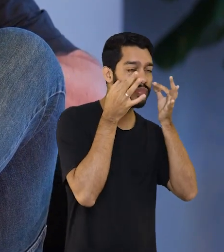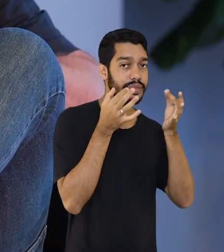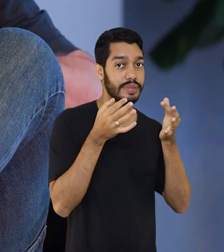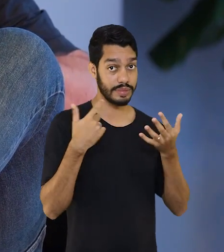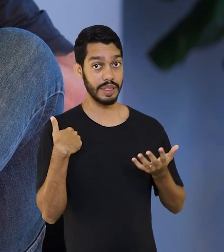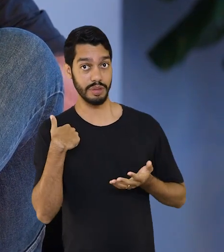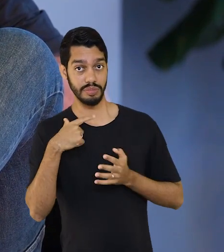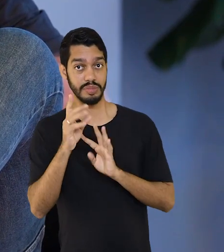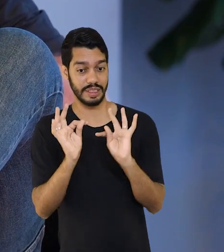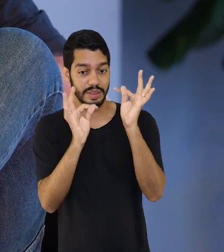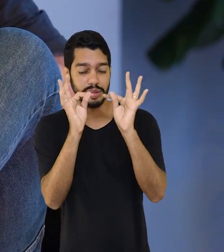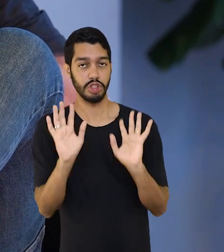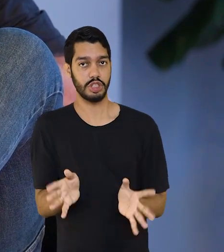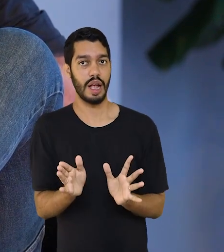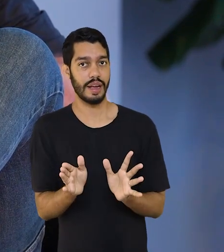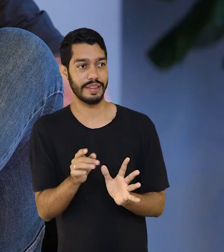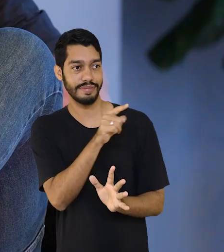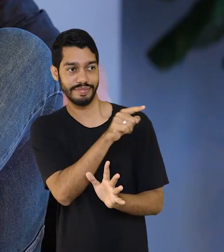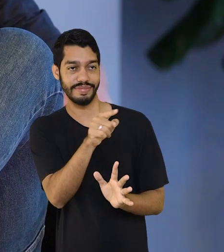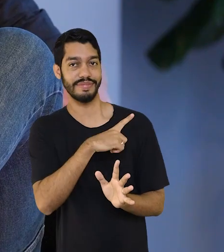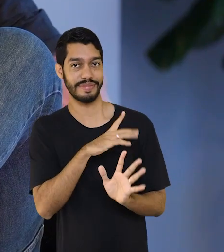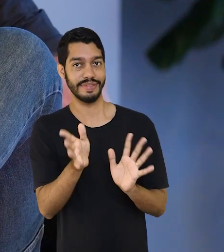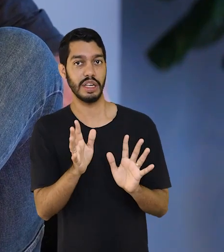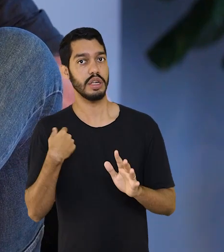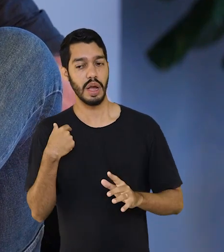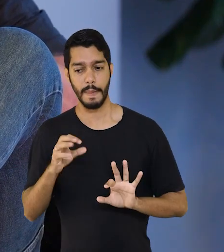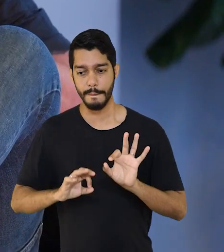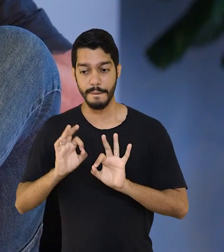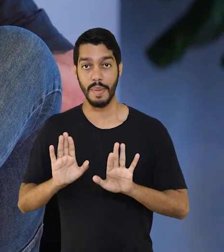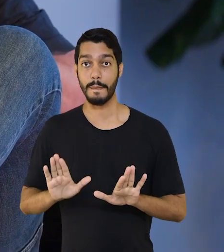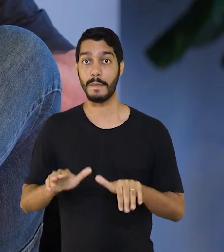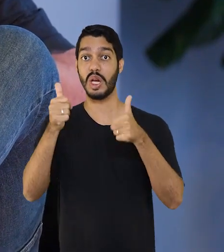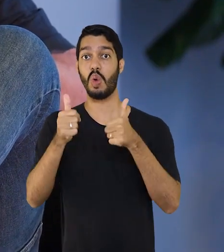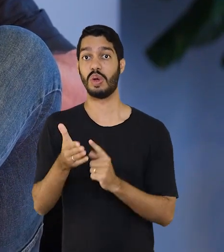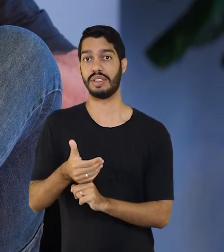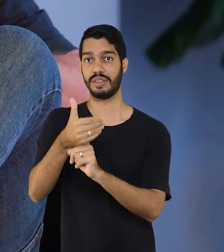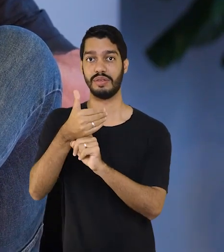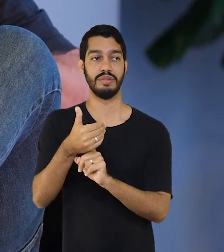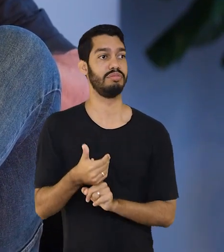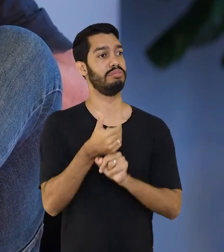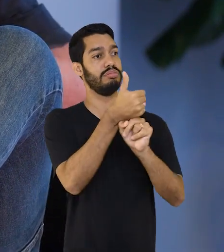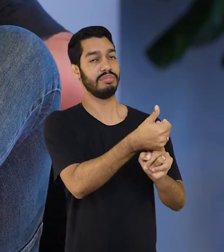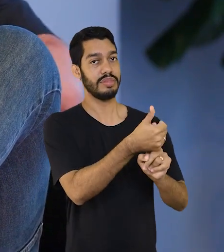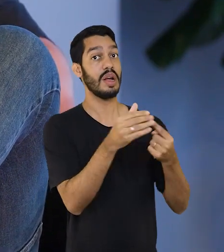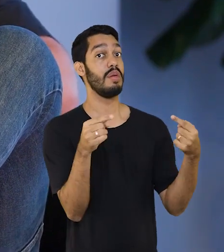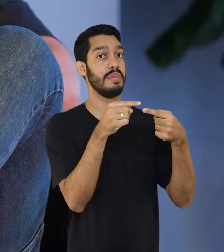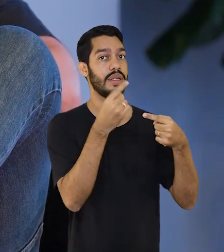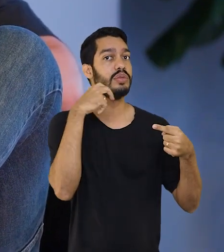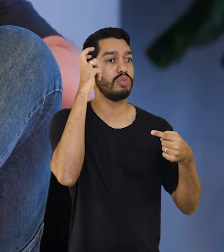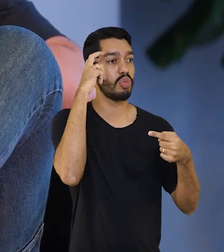vou te entregar uma tecnologia melhor do que tudo que você já viu na sua vida, para entender o que está acontecendo na cultura